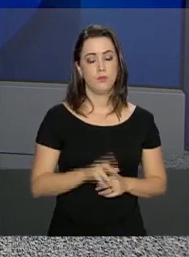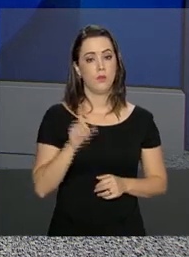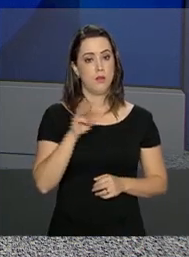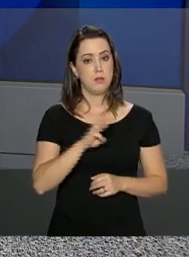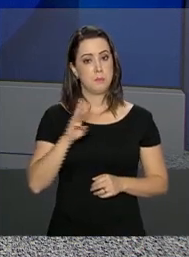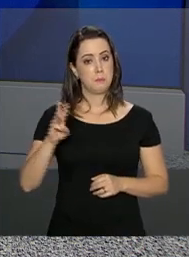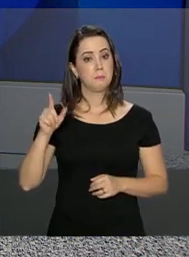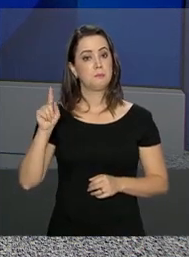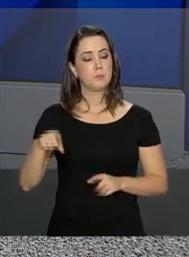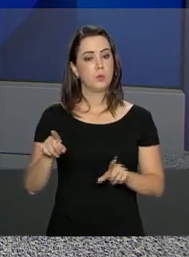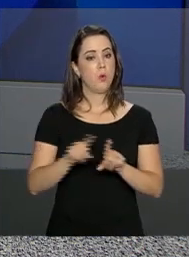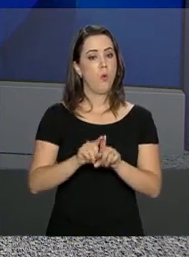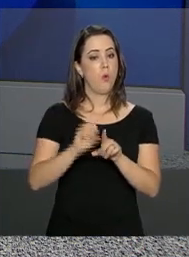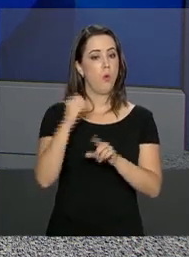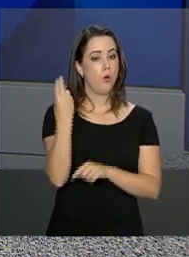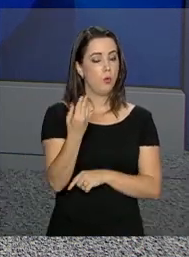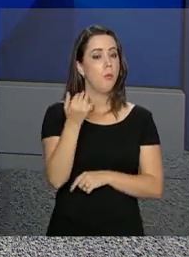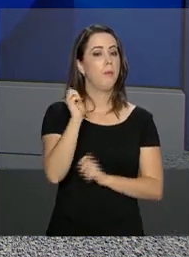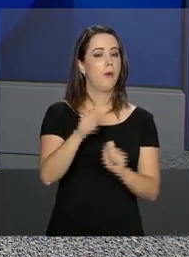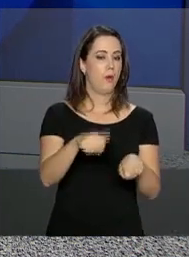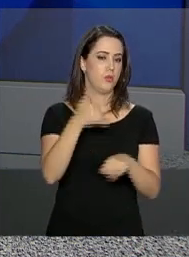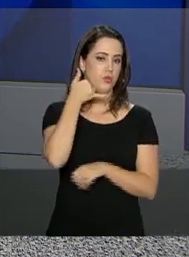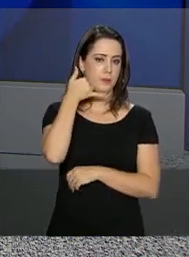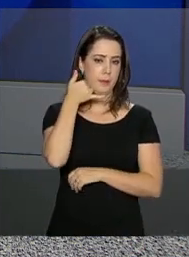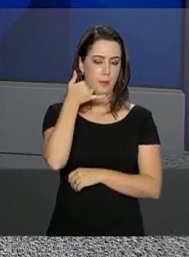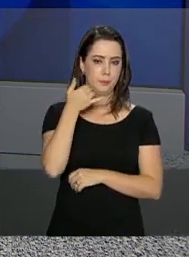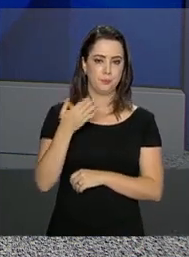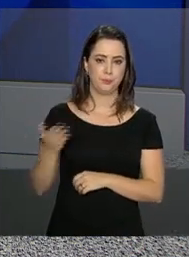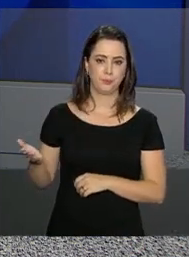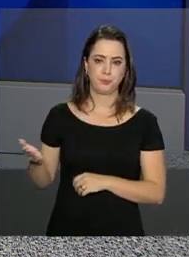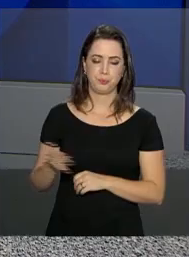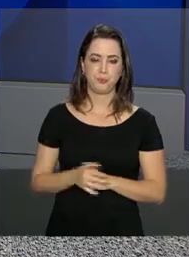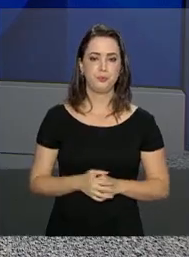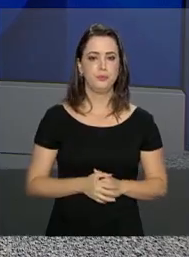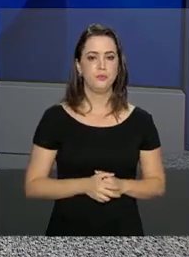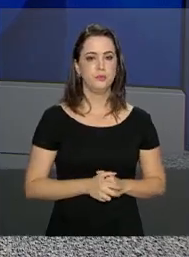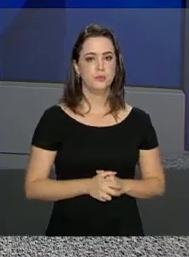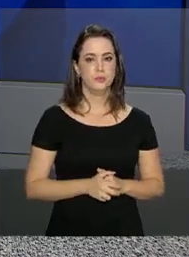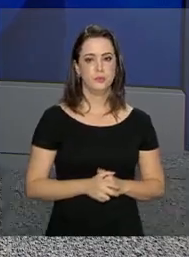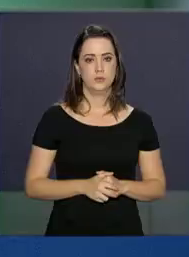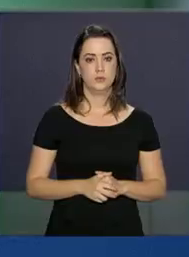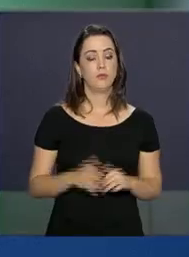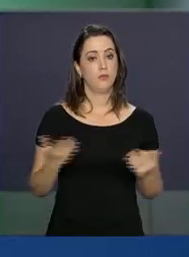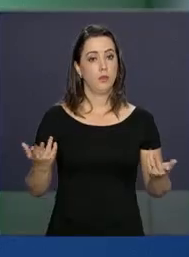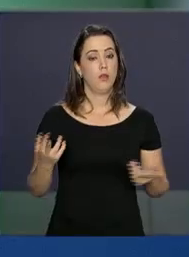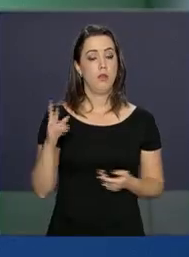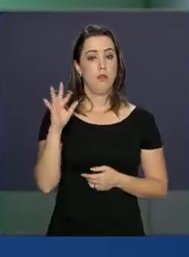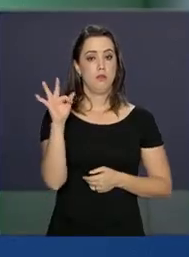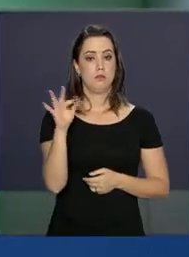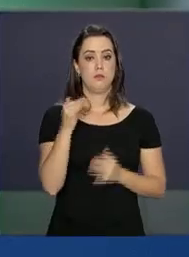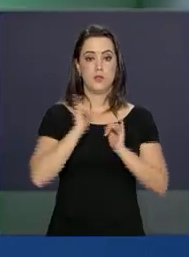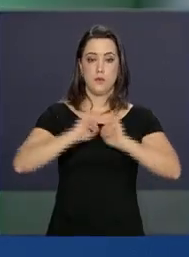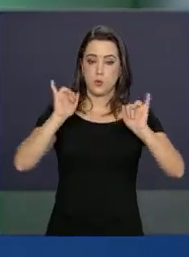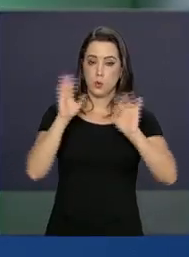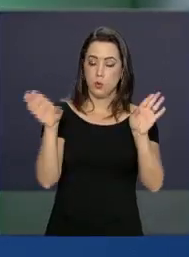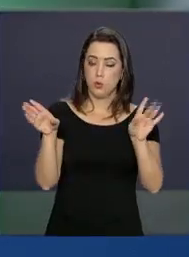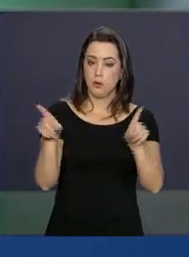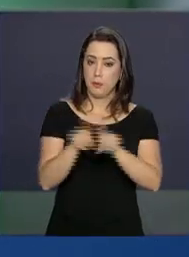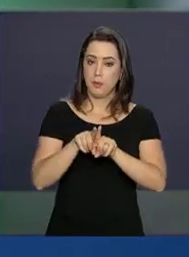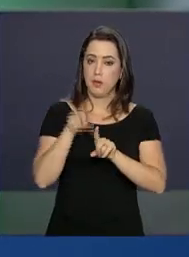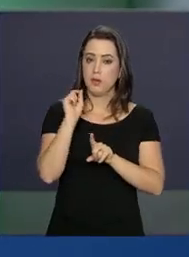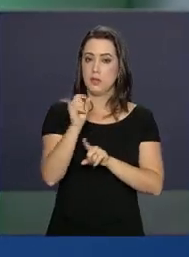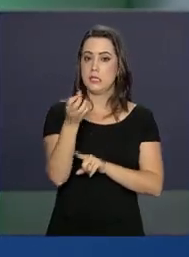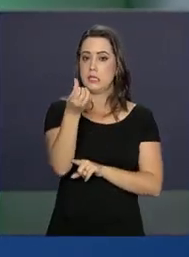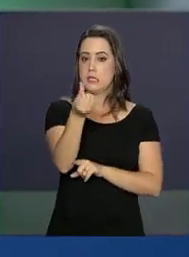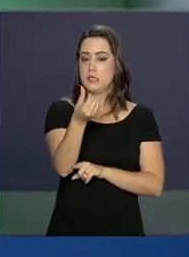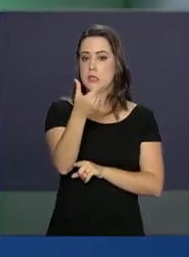na internet ou então ligar para o receitafone no número 146 e a receita informou hoje também que